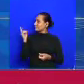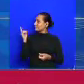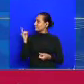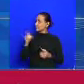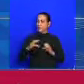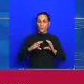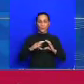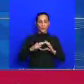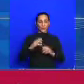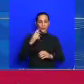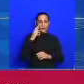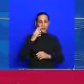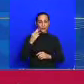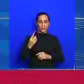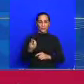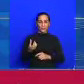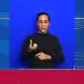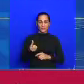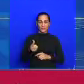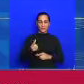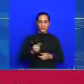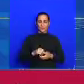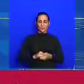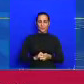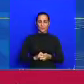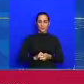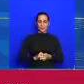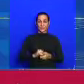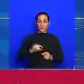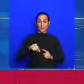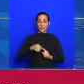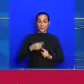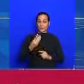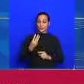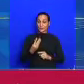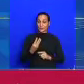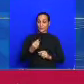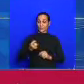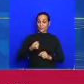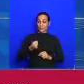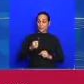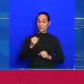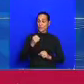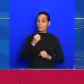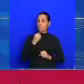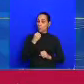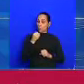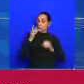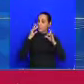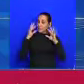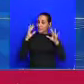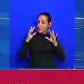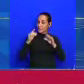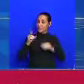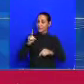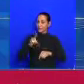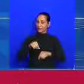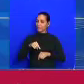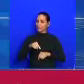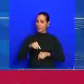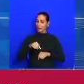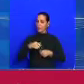16, bola rosa. Mais 3 dezenas, hein? Tem que ter aquele pensamento positivo, hein?